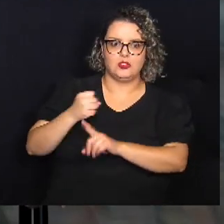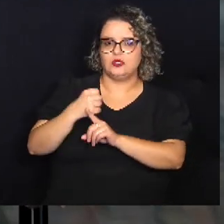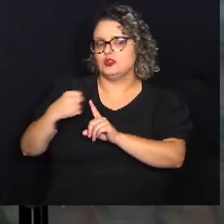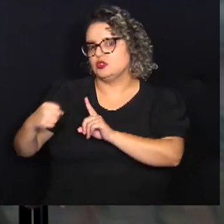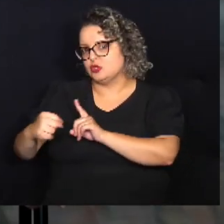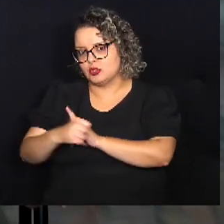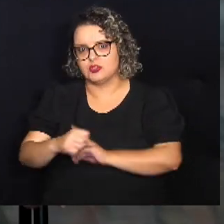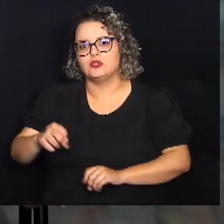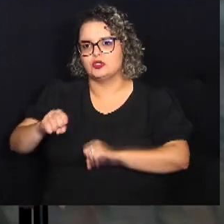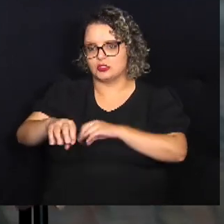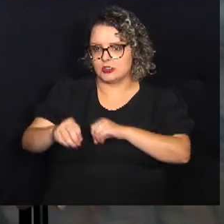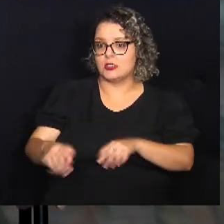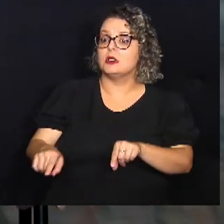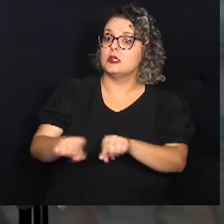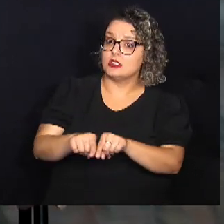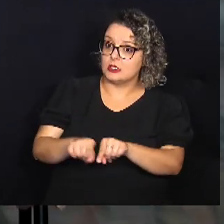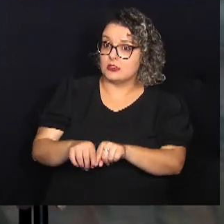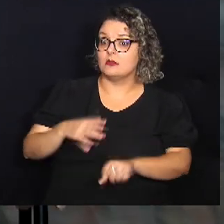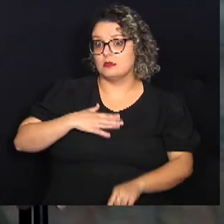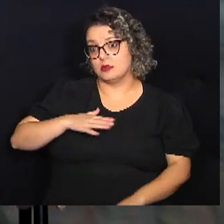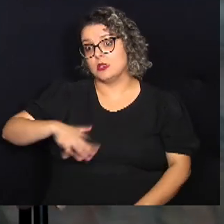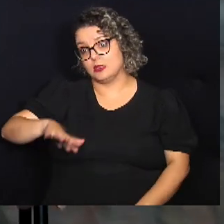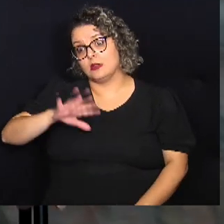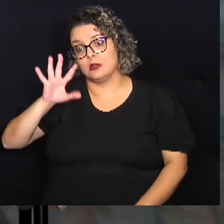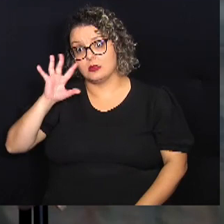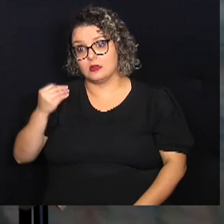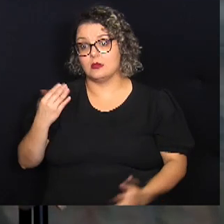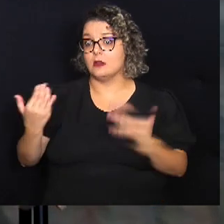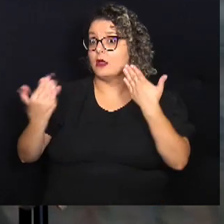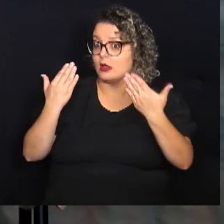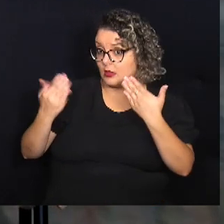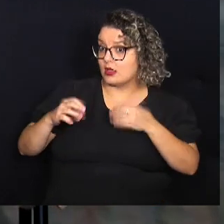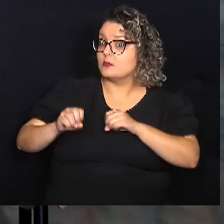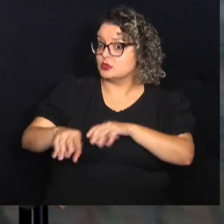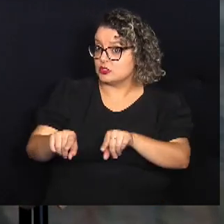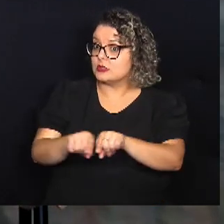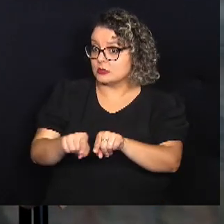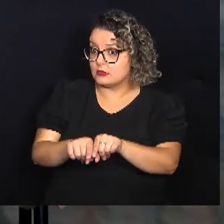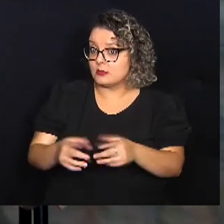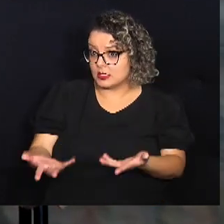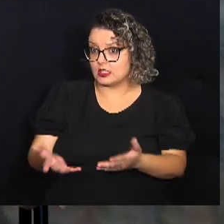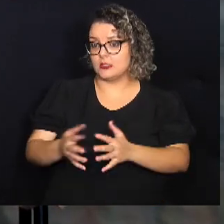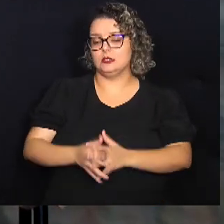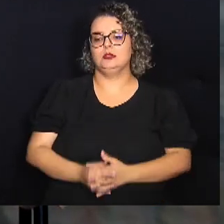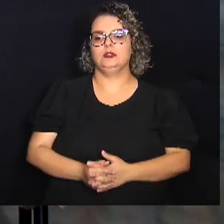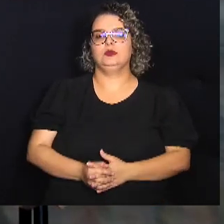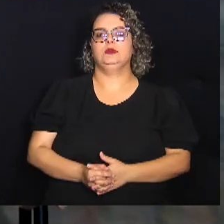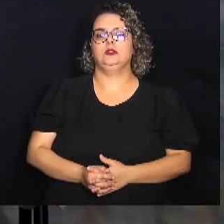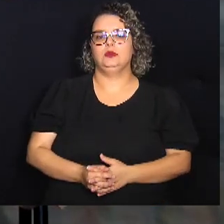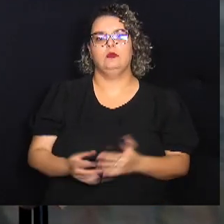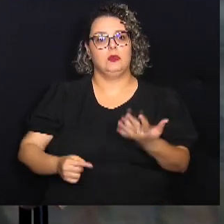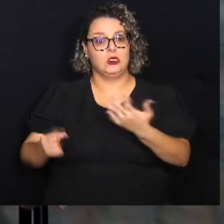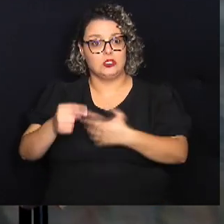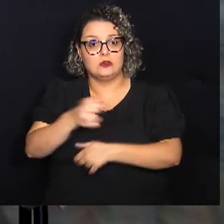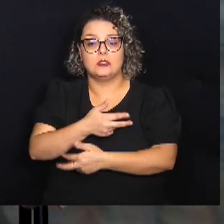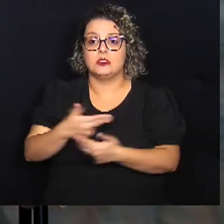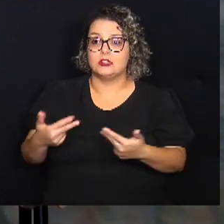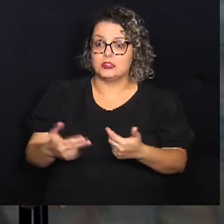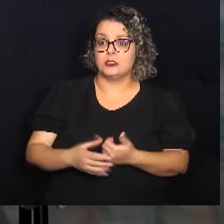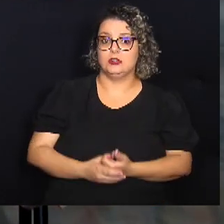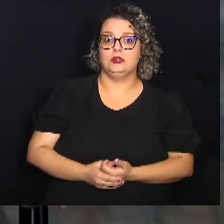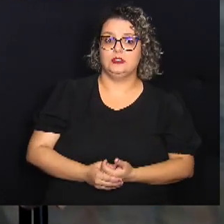educação e, que é a minha área de conhecimento, psicologia da educação, né? Então, uma das coisas que a